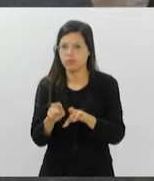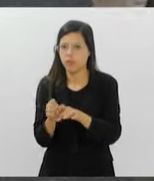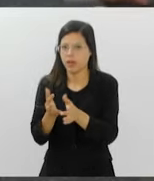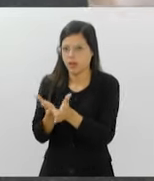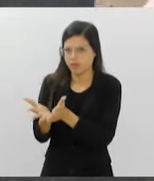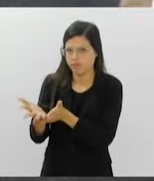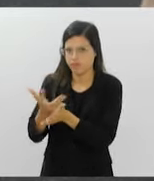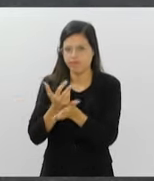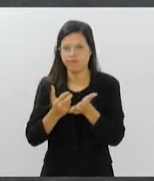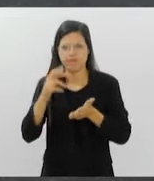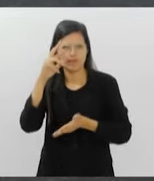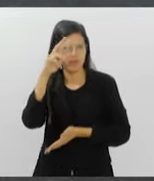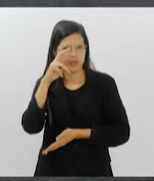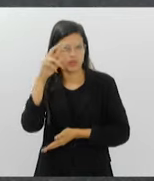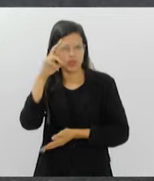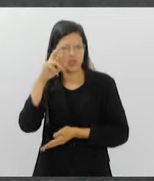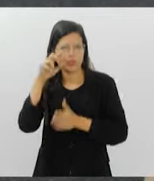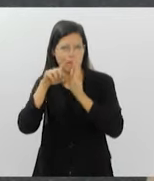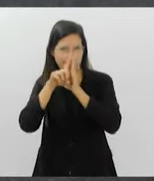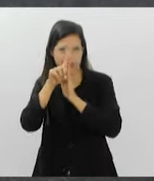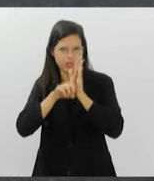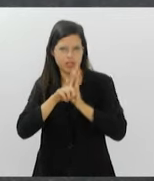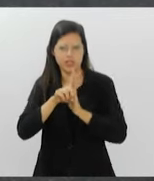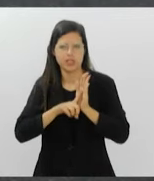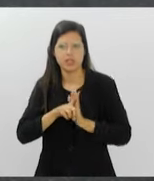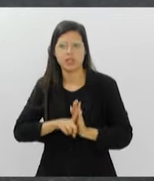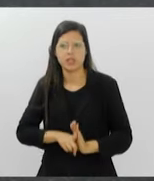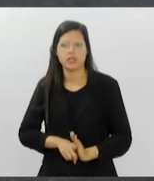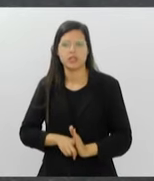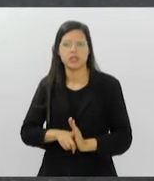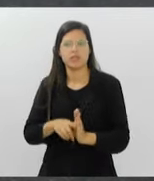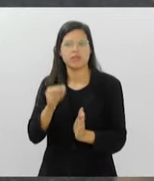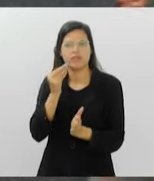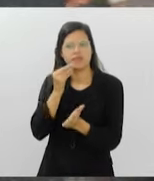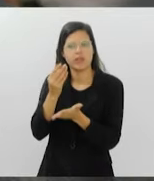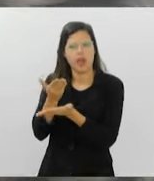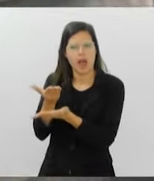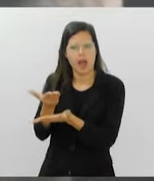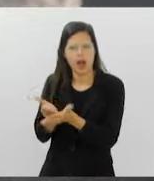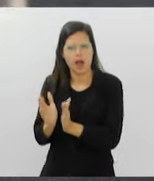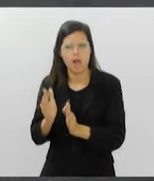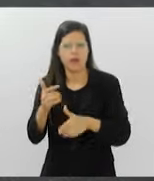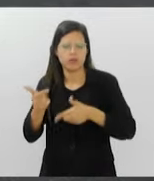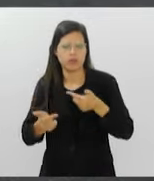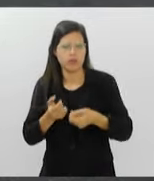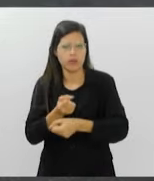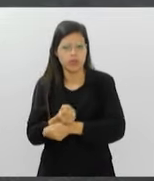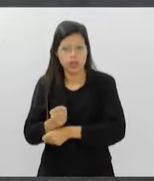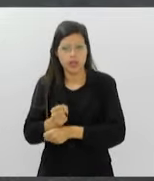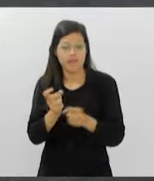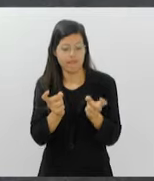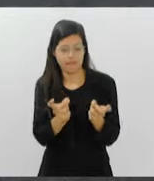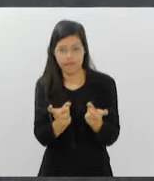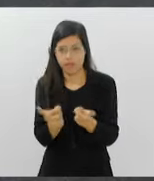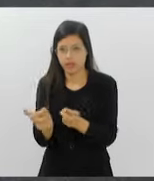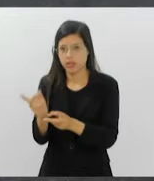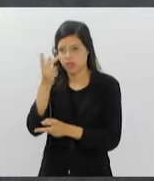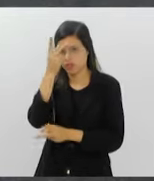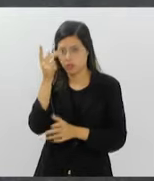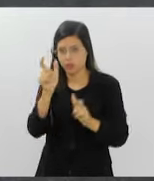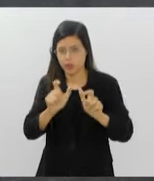pelo Observatório de Erradicação do Trabalho Escravo e Tráfico de Pessoas,